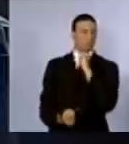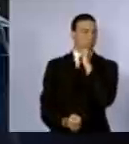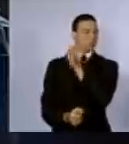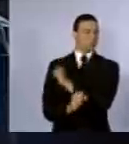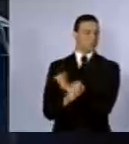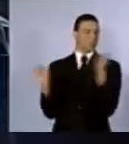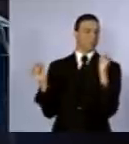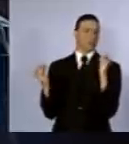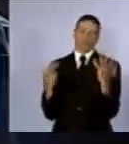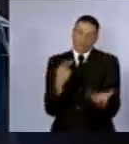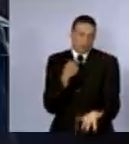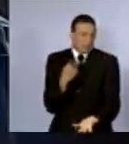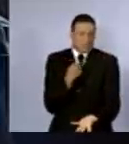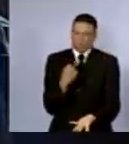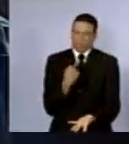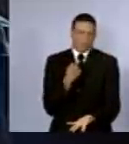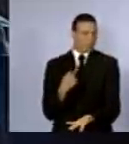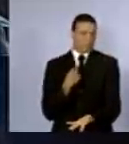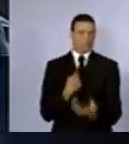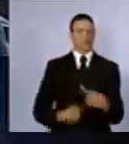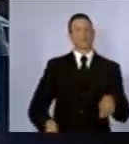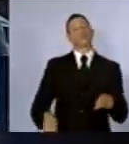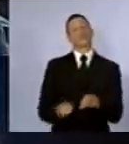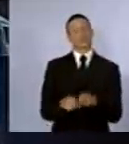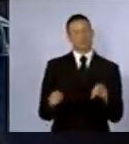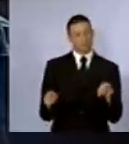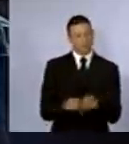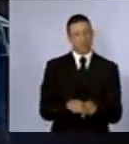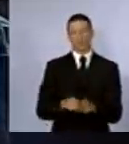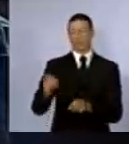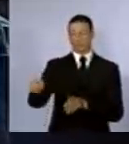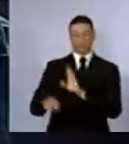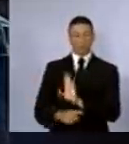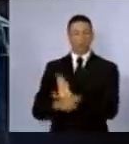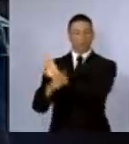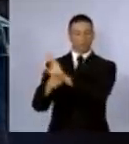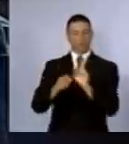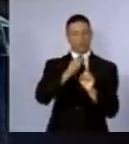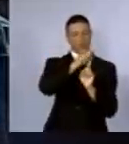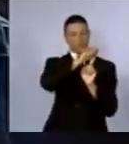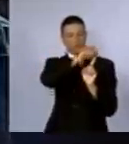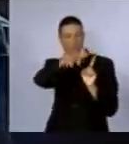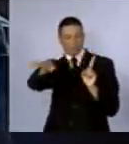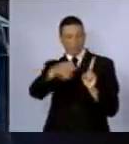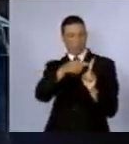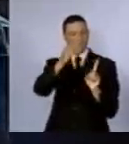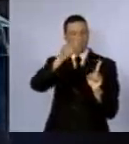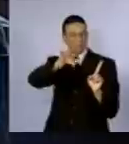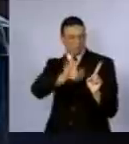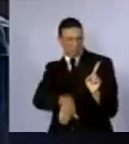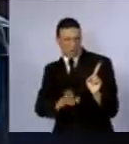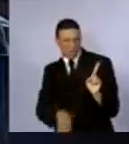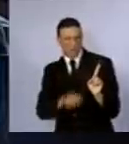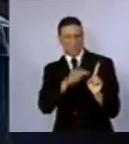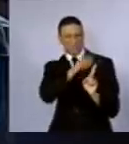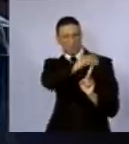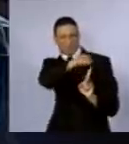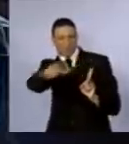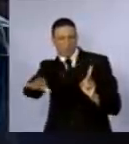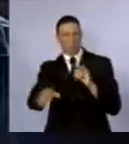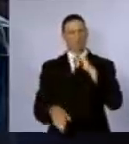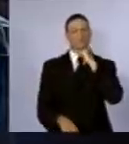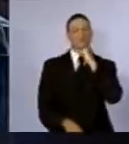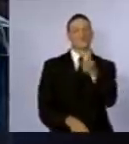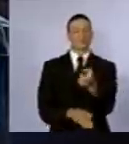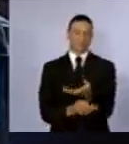efetivamente, estar desagregada das funções principais do atendimento de energia elétrica, né. E existe um esforço muito grande,